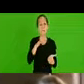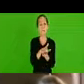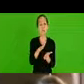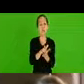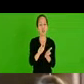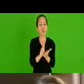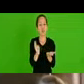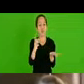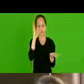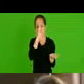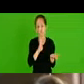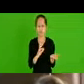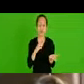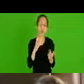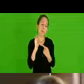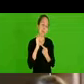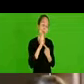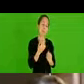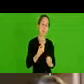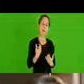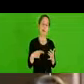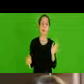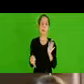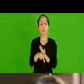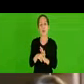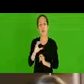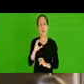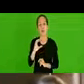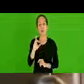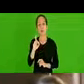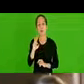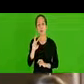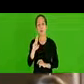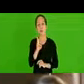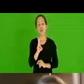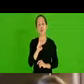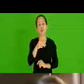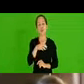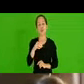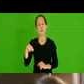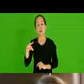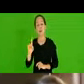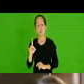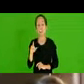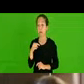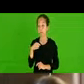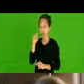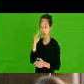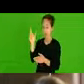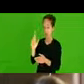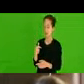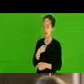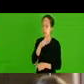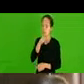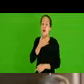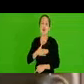para nós lermos. E foi por meio da literatura que eu comecei a gostar de estudar.